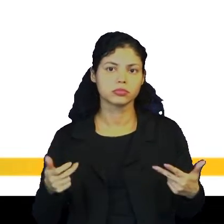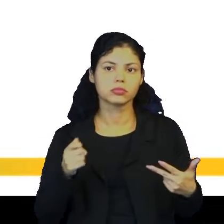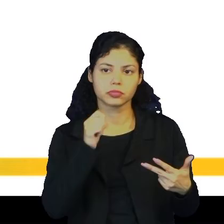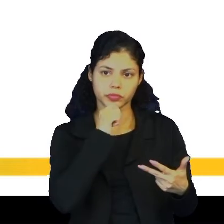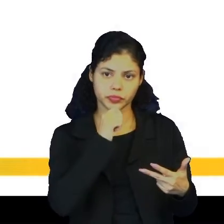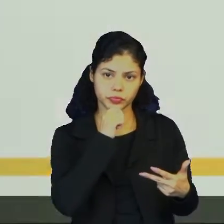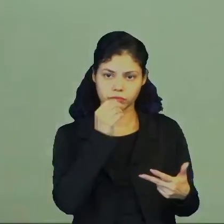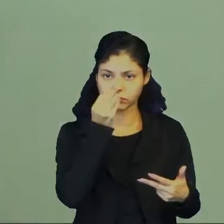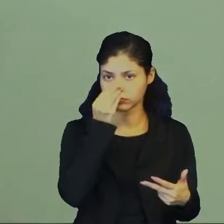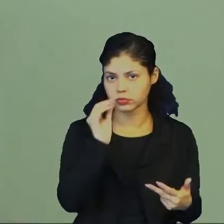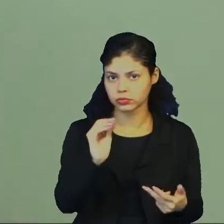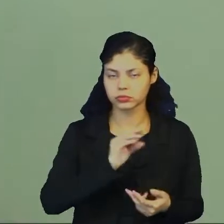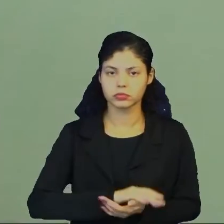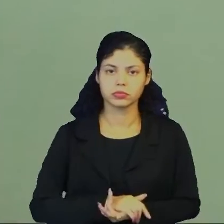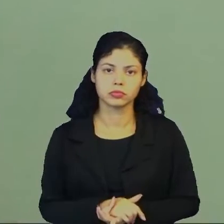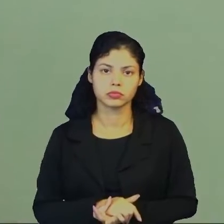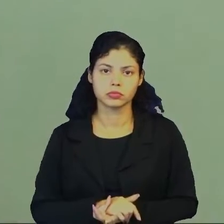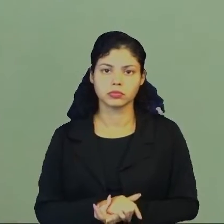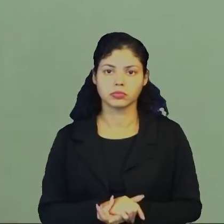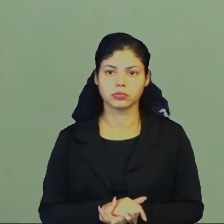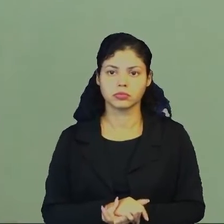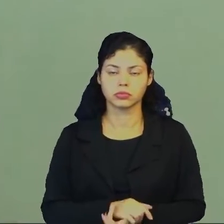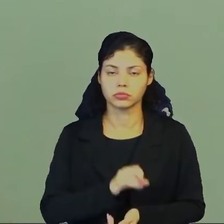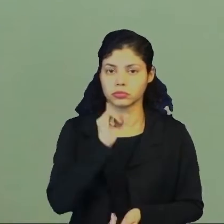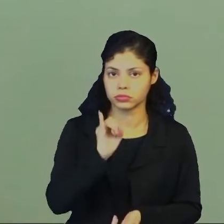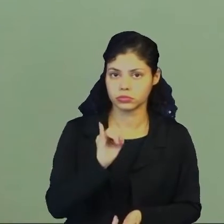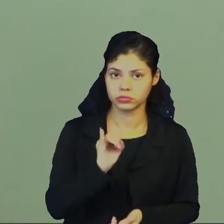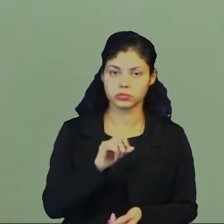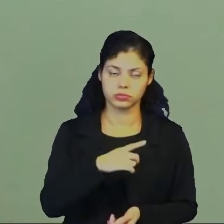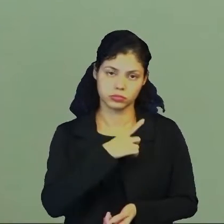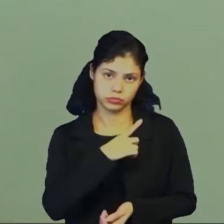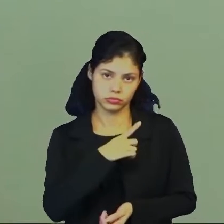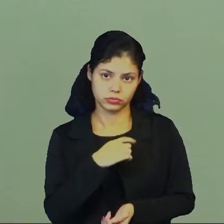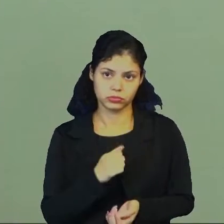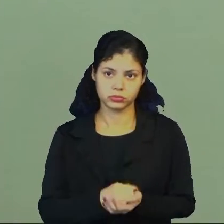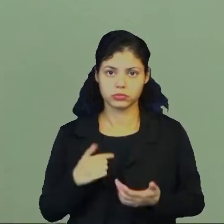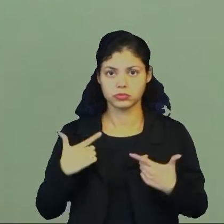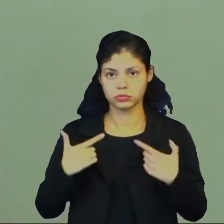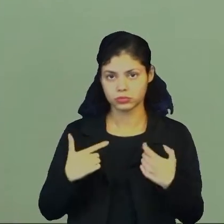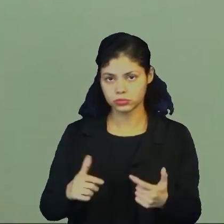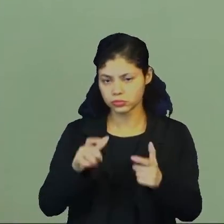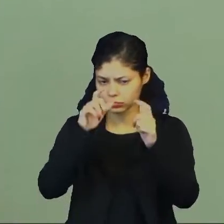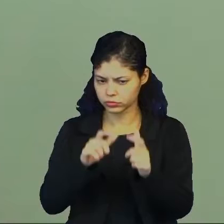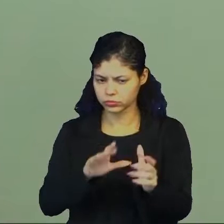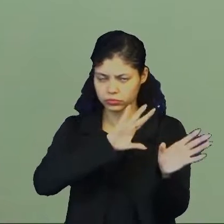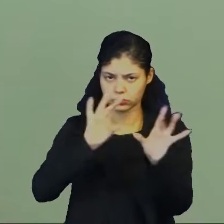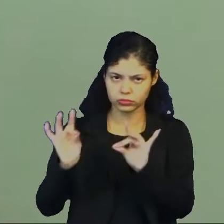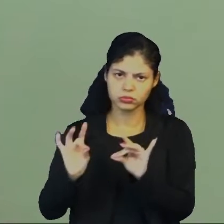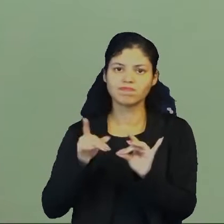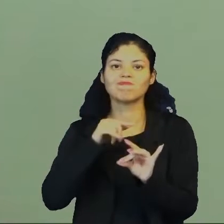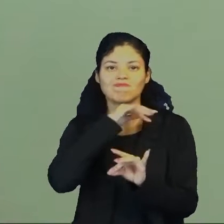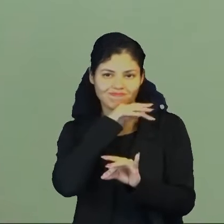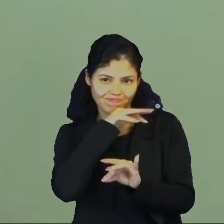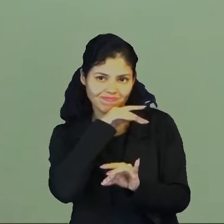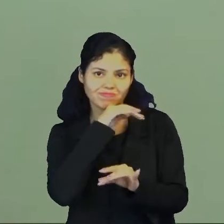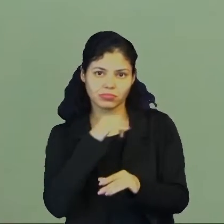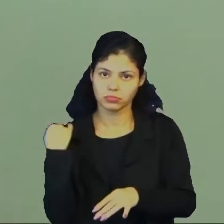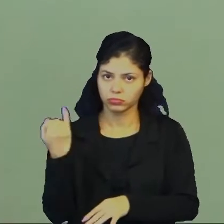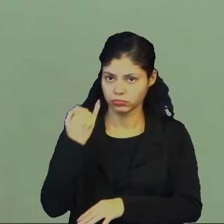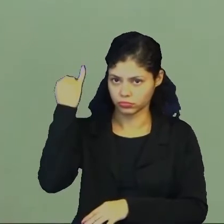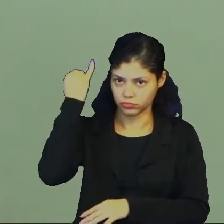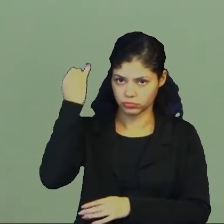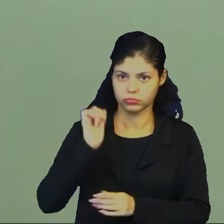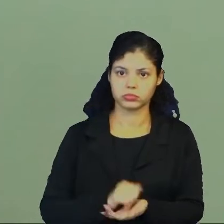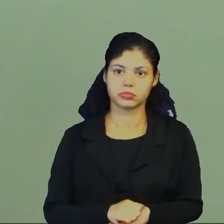a tal discriminação. Se você vem, né, de uma guerra aonde traz tantos horrores, é